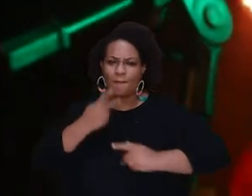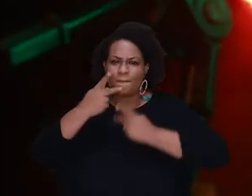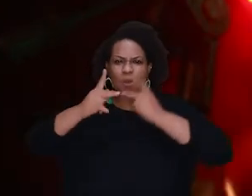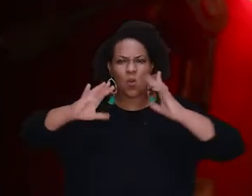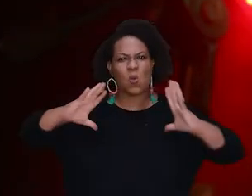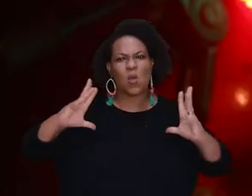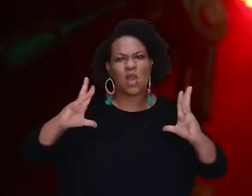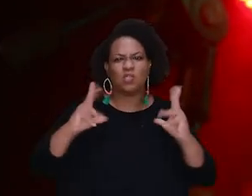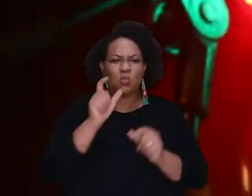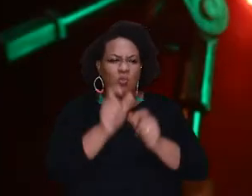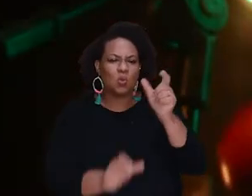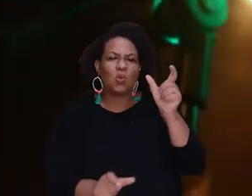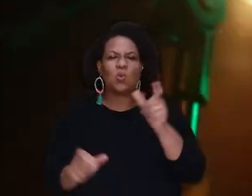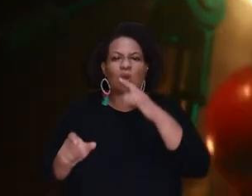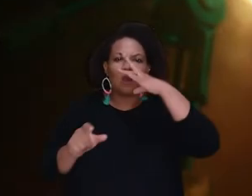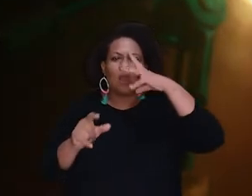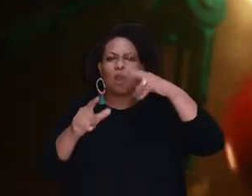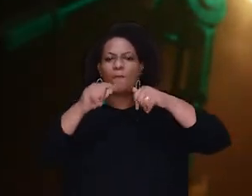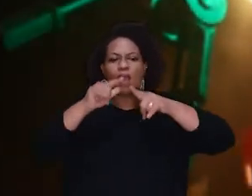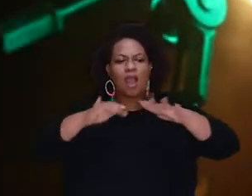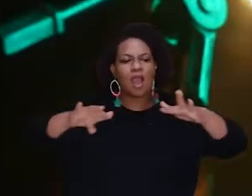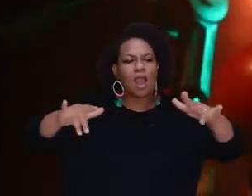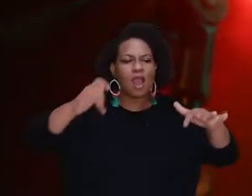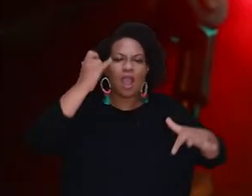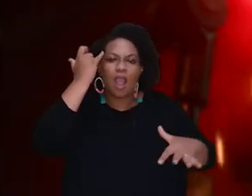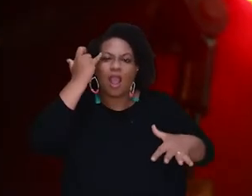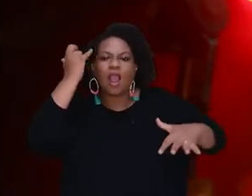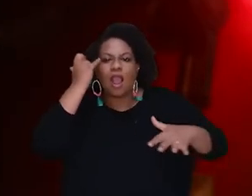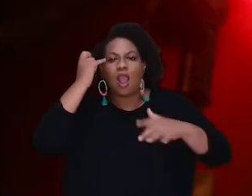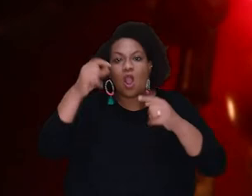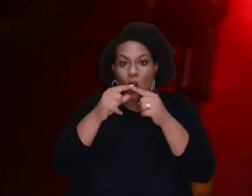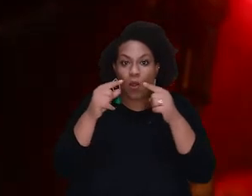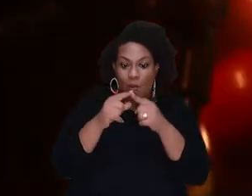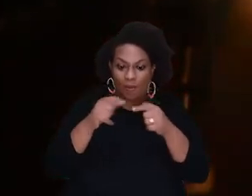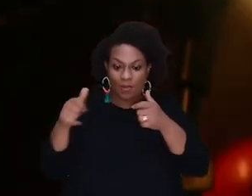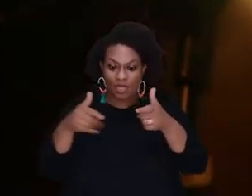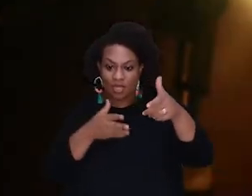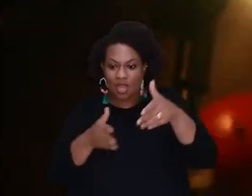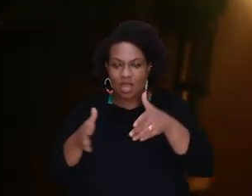nascente, lava a porra toda. Pra maresia combina com o meu rio, viu?